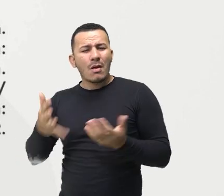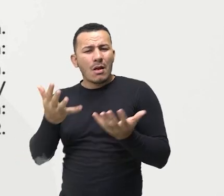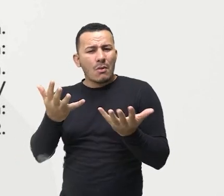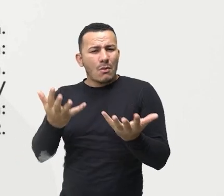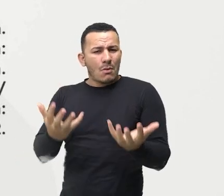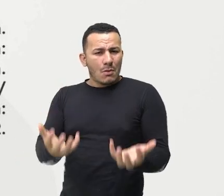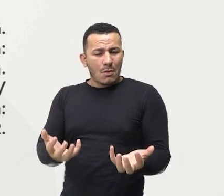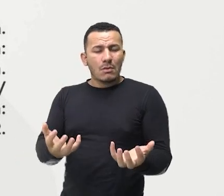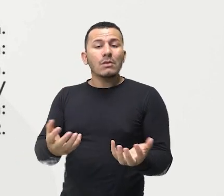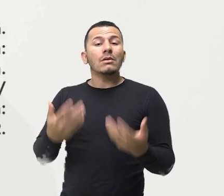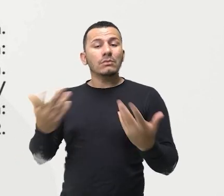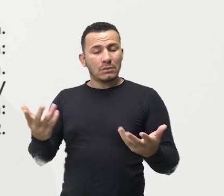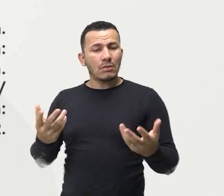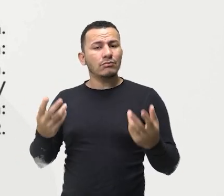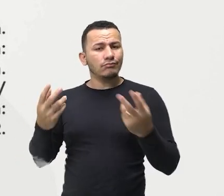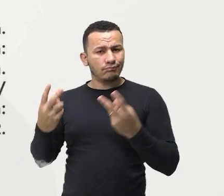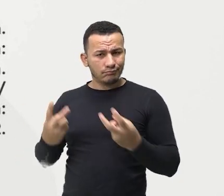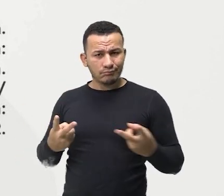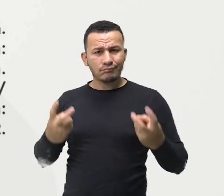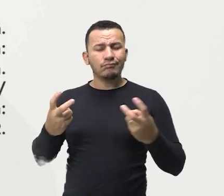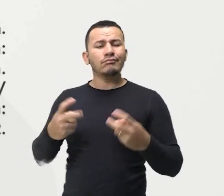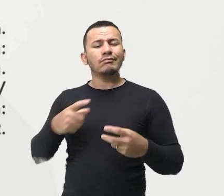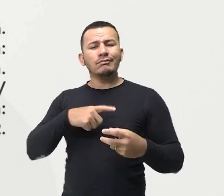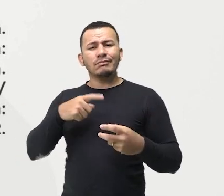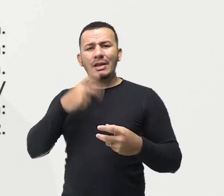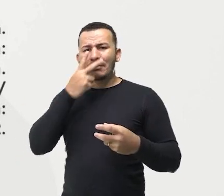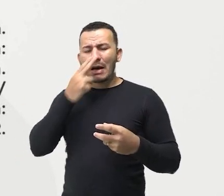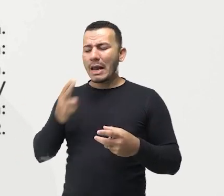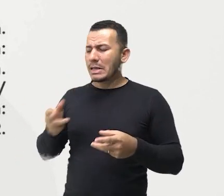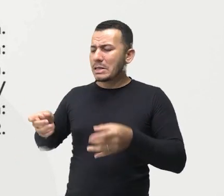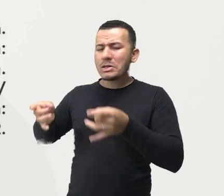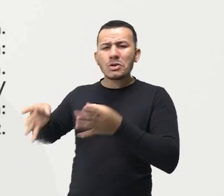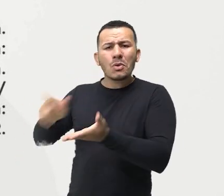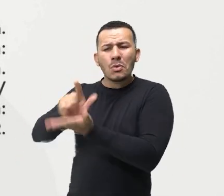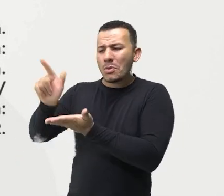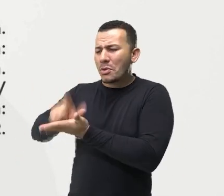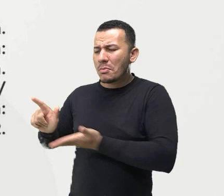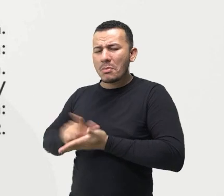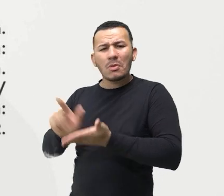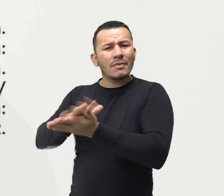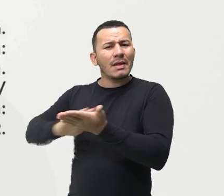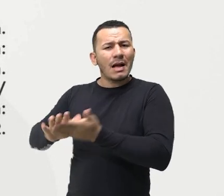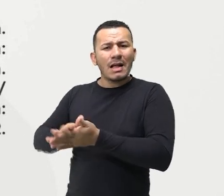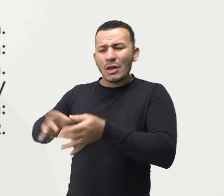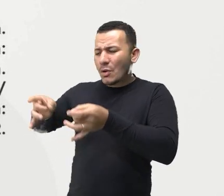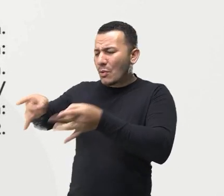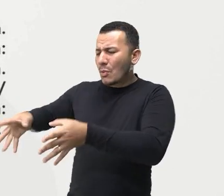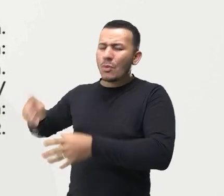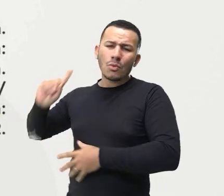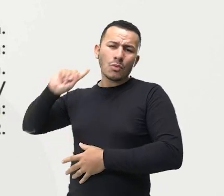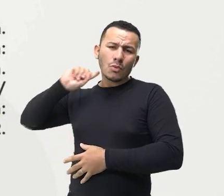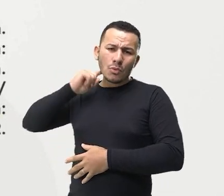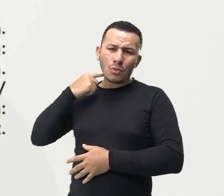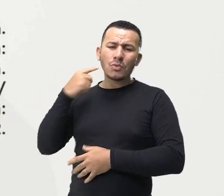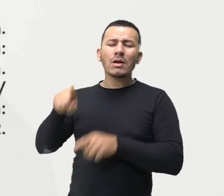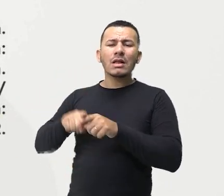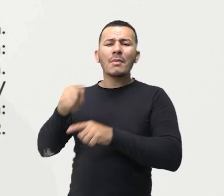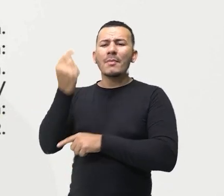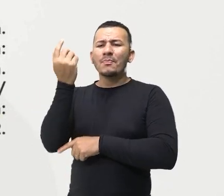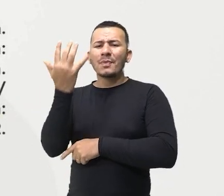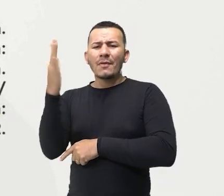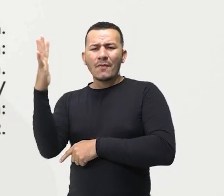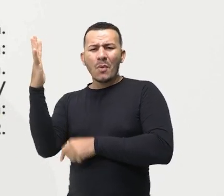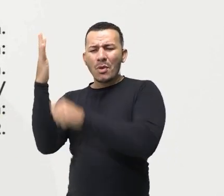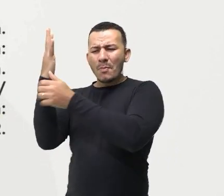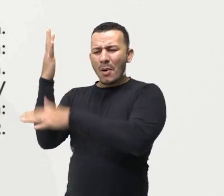muitas folhas, então aquela ideia do aspecto local que não foi limpo há muito tempo, né, gente? Estava cheio de folha, tipo aquele